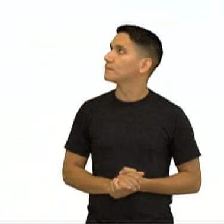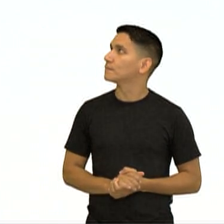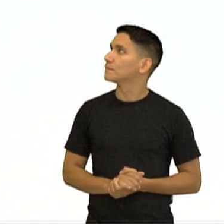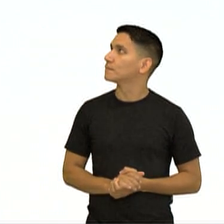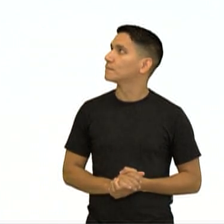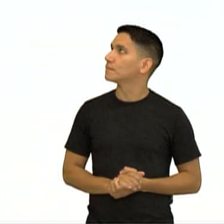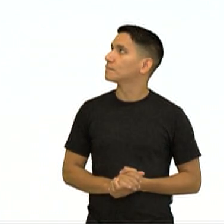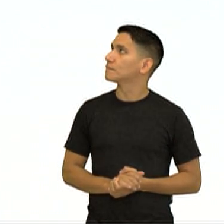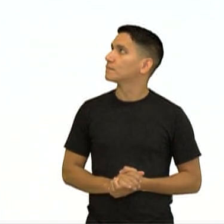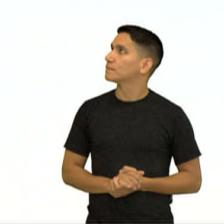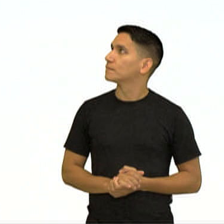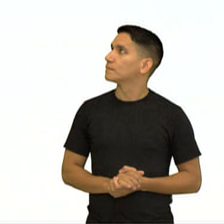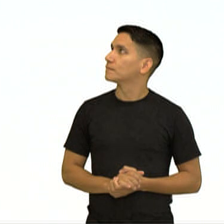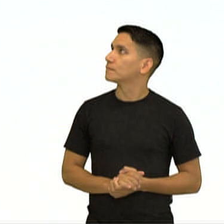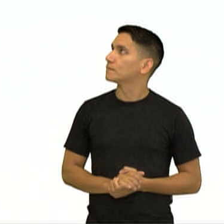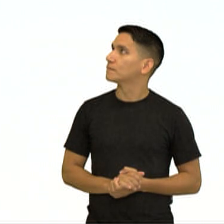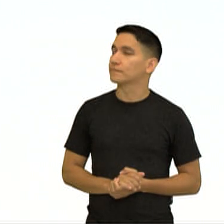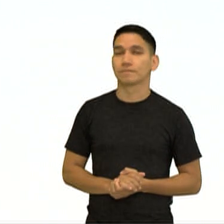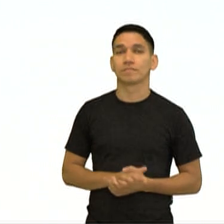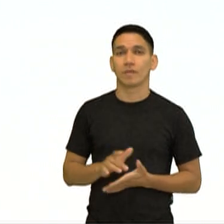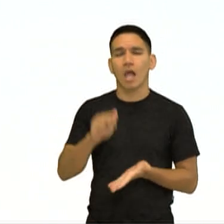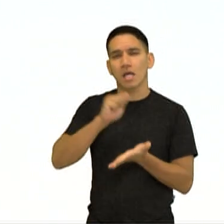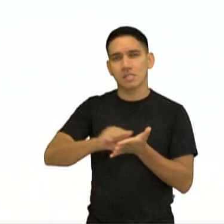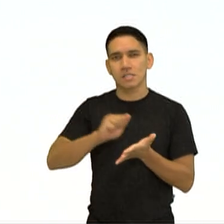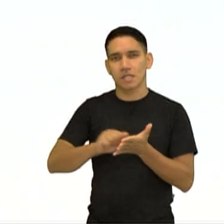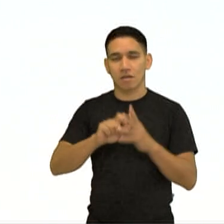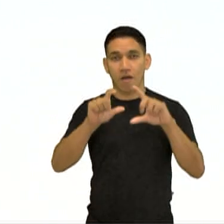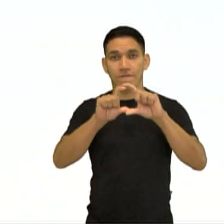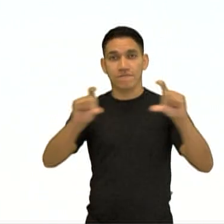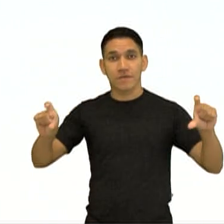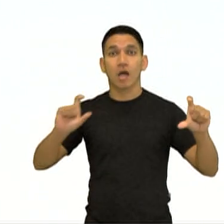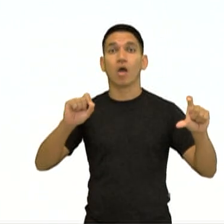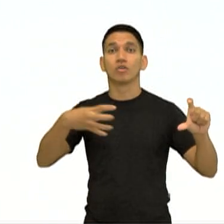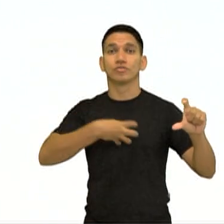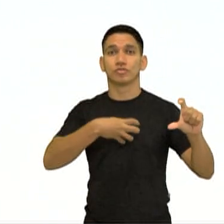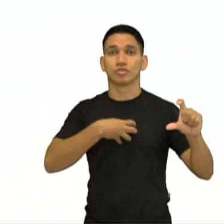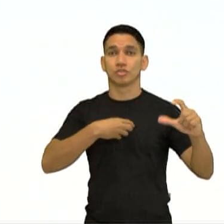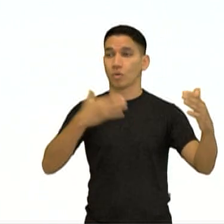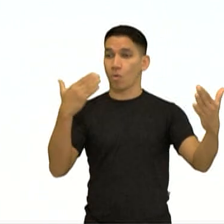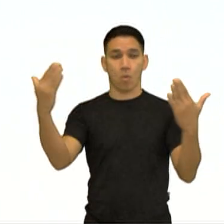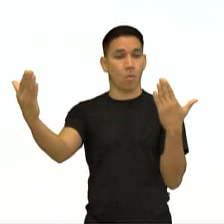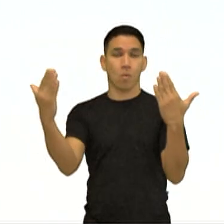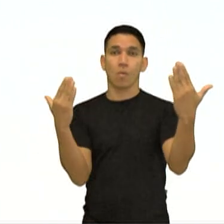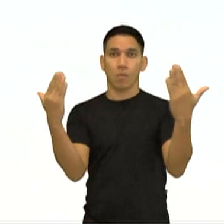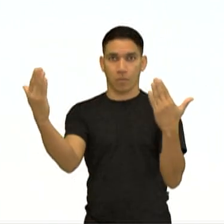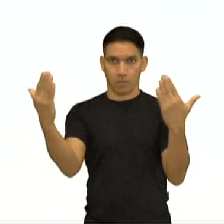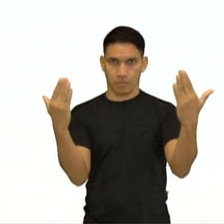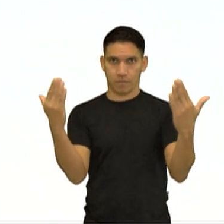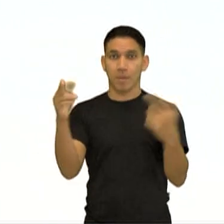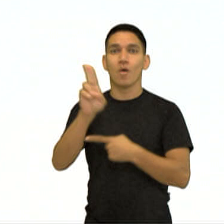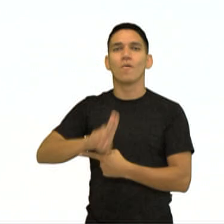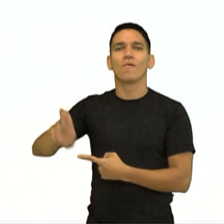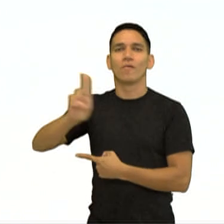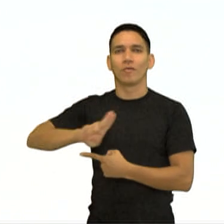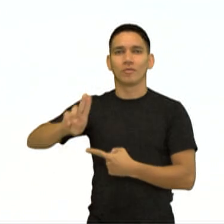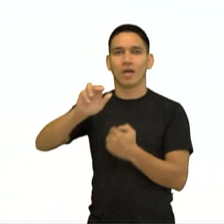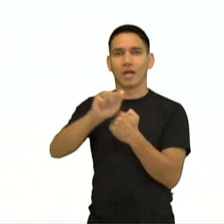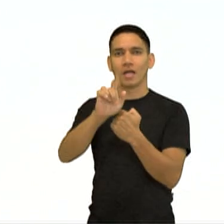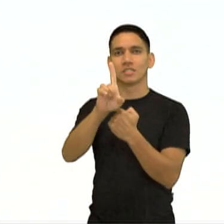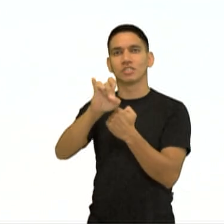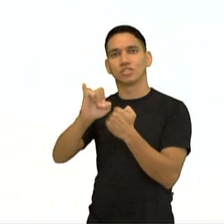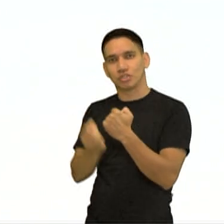and beautiful. Escreva frases na forma do comparativo, utilizando os